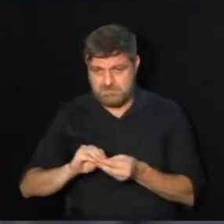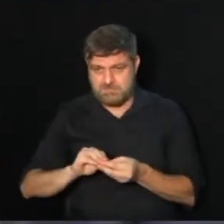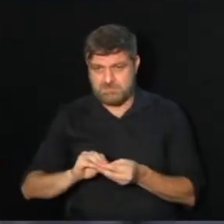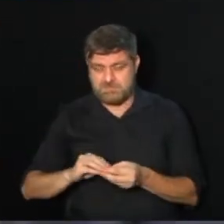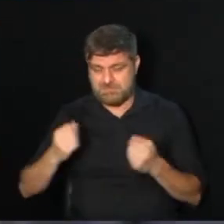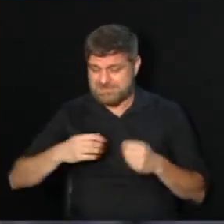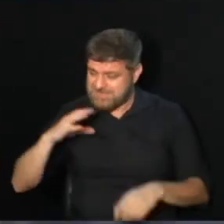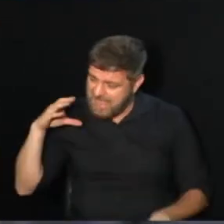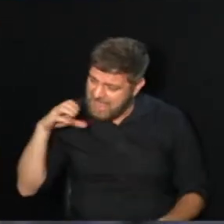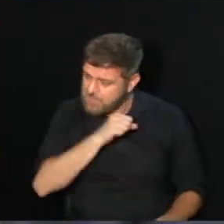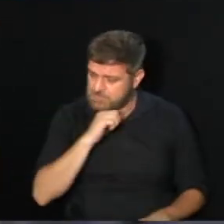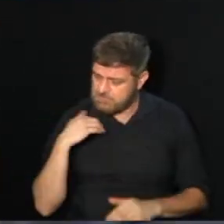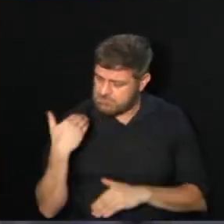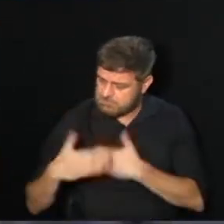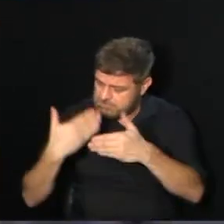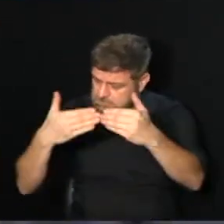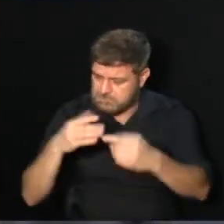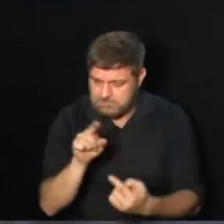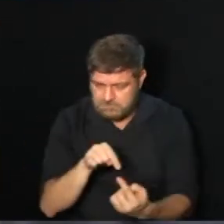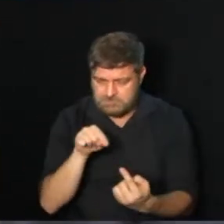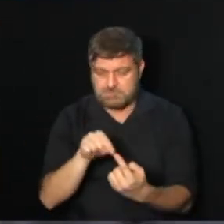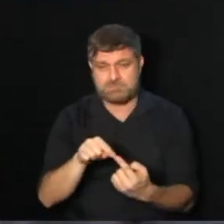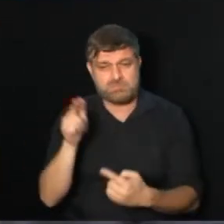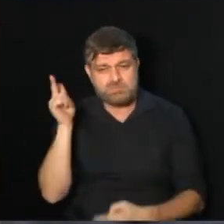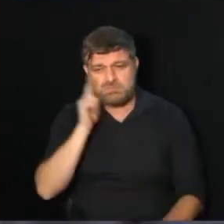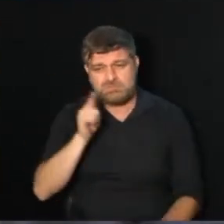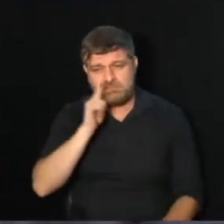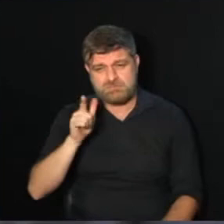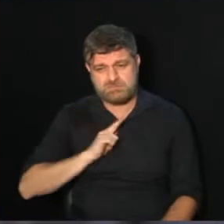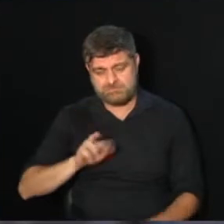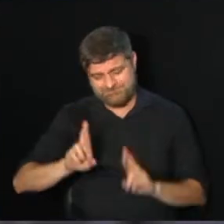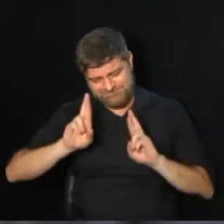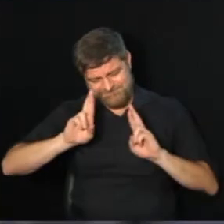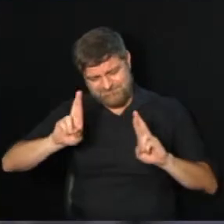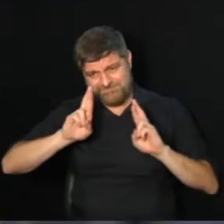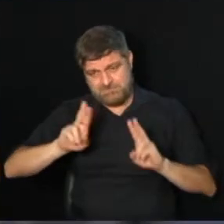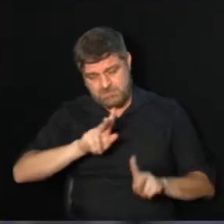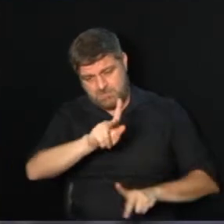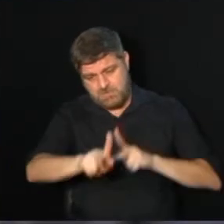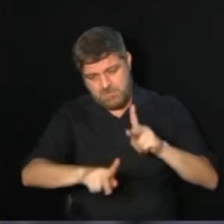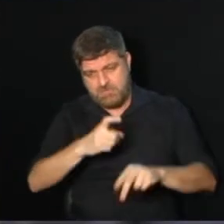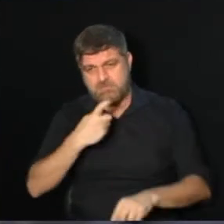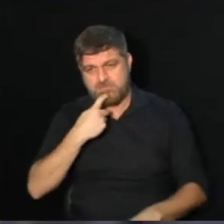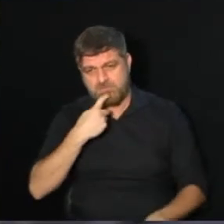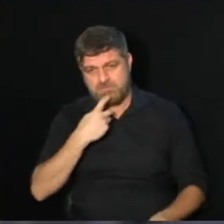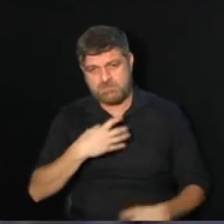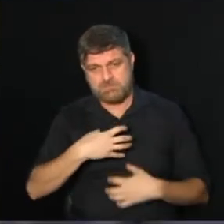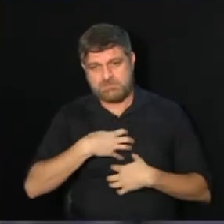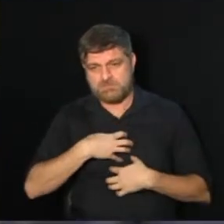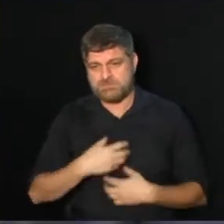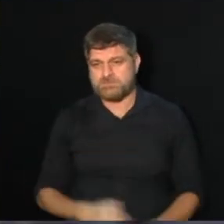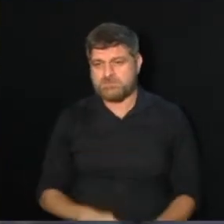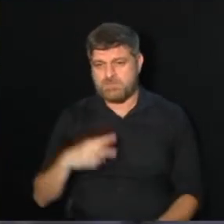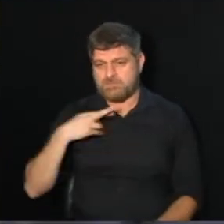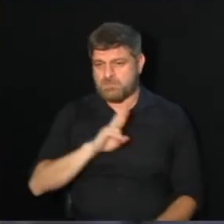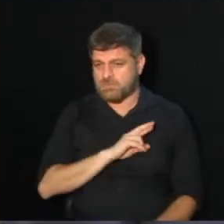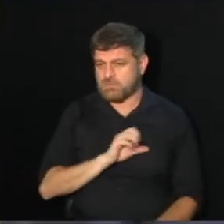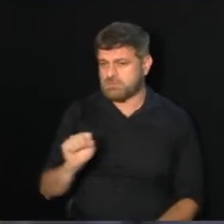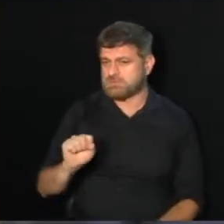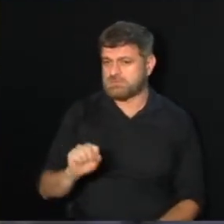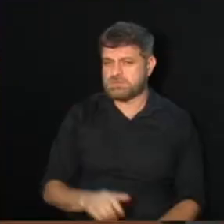de forma rápida para tentar dar essa esperança para a nossa população. Luiz Carlos Rossini,